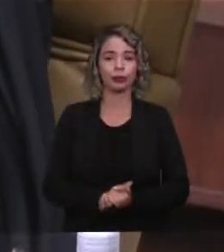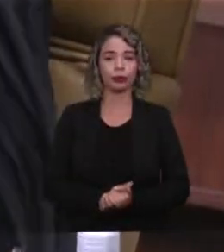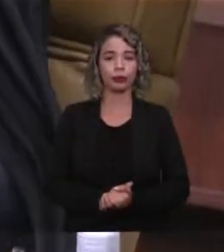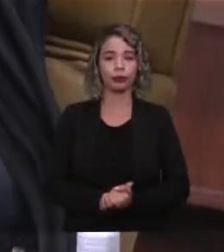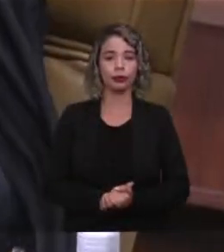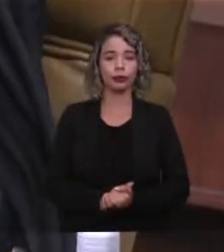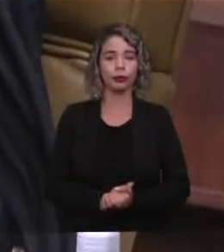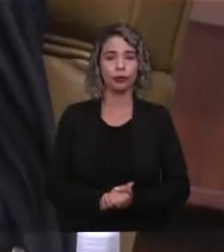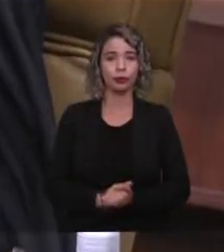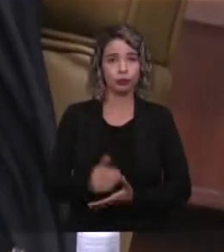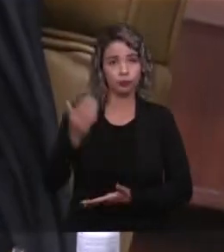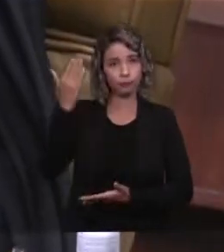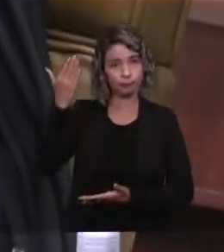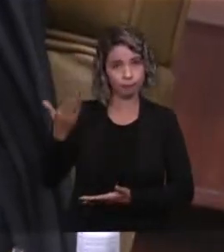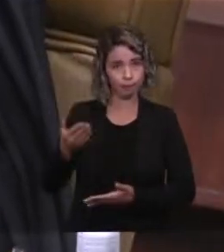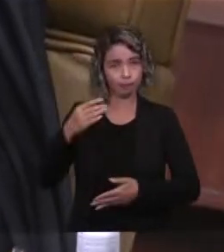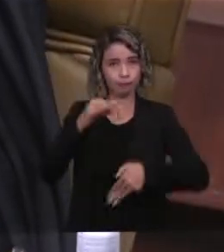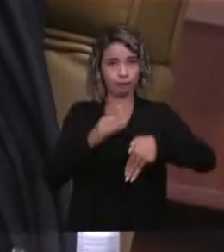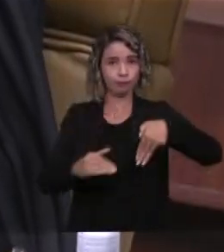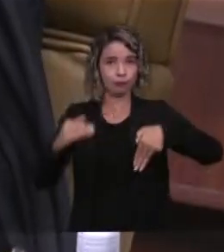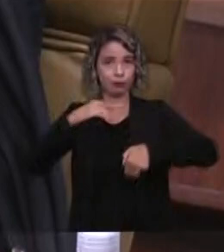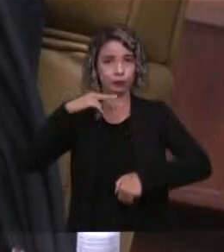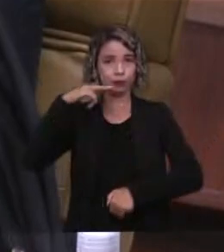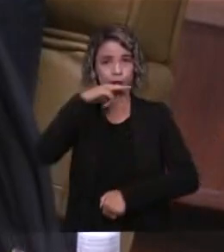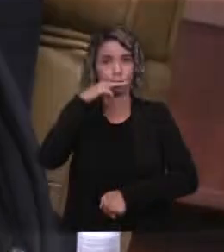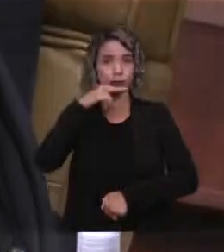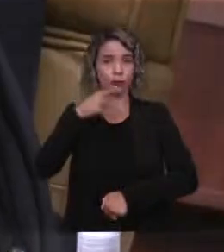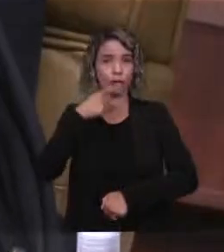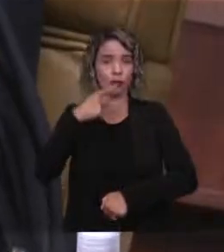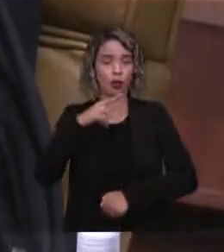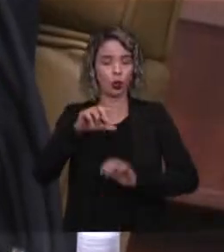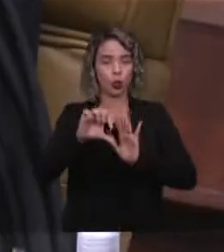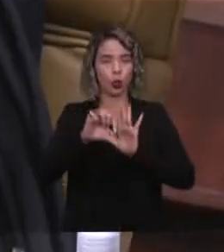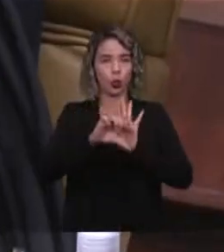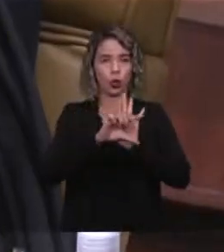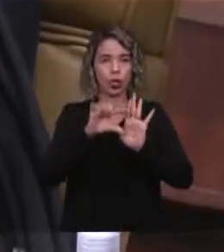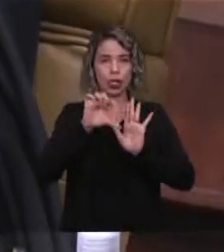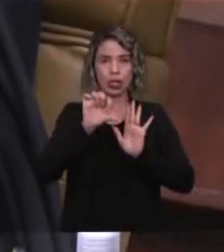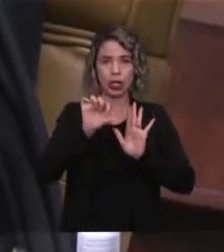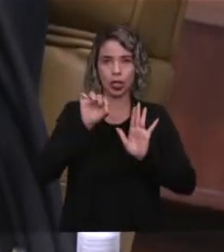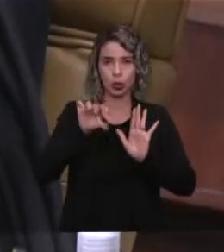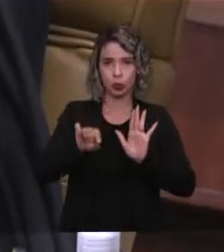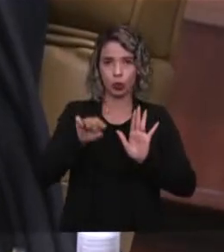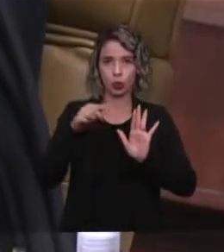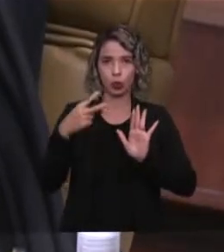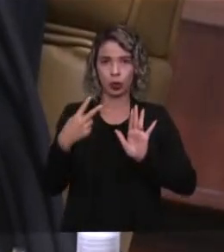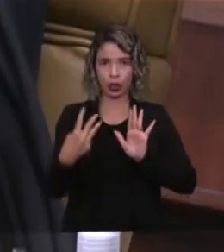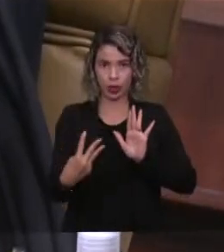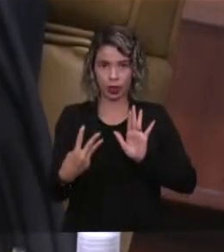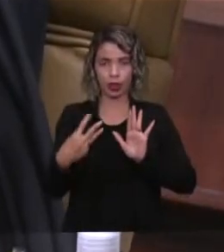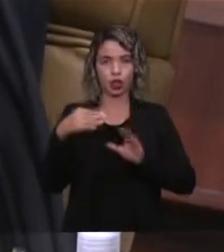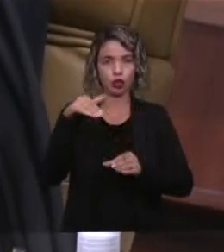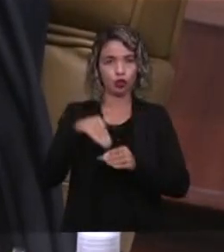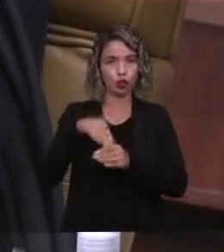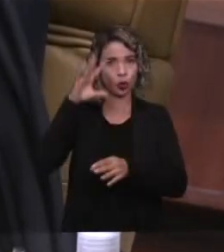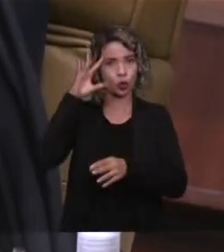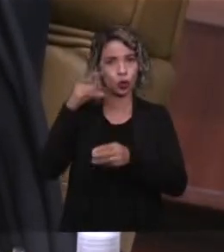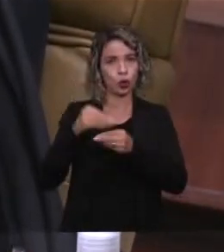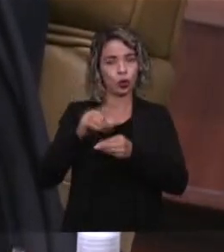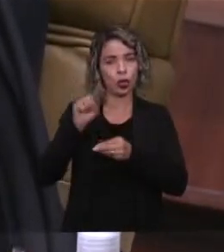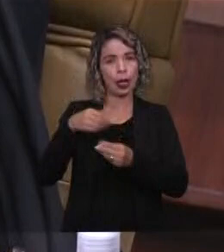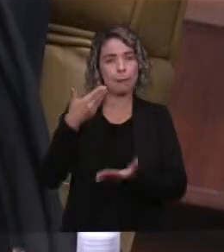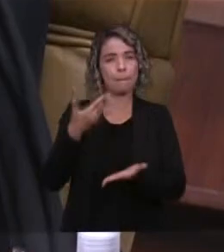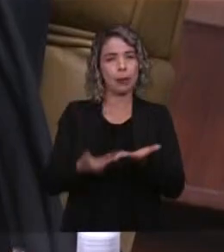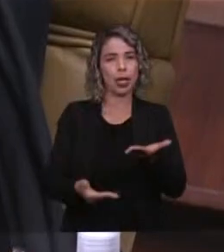Vossa Excelência, no item 6.3 do voto resumido, que trata da perda